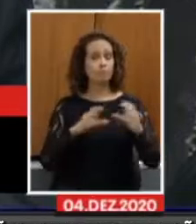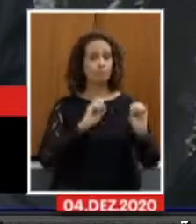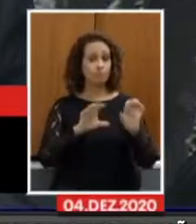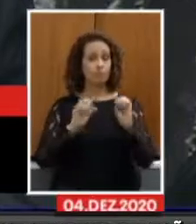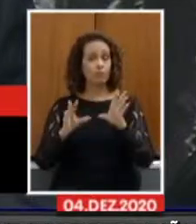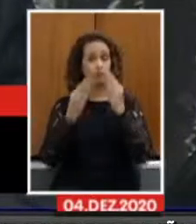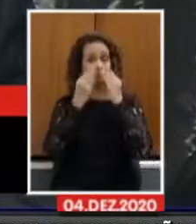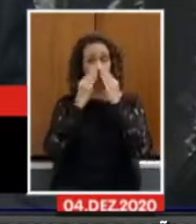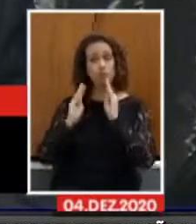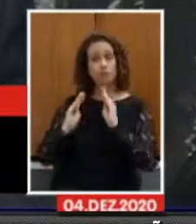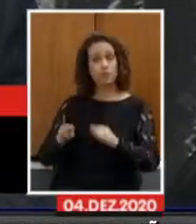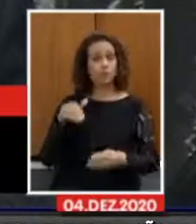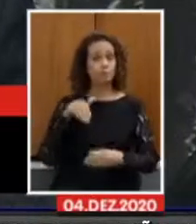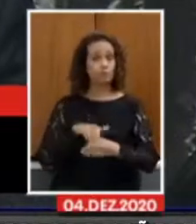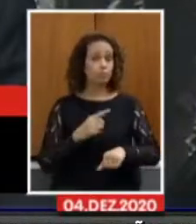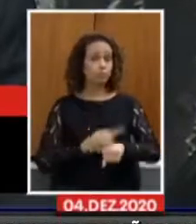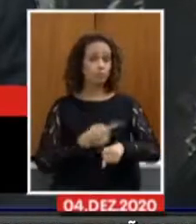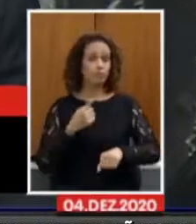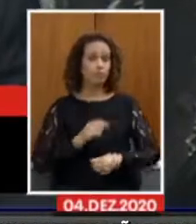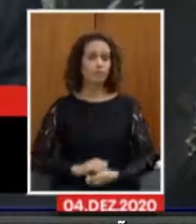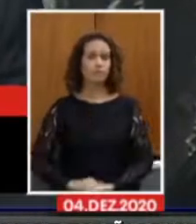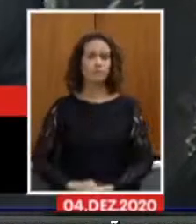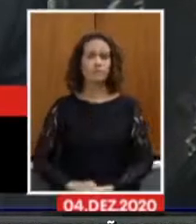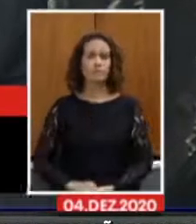rejeição. Em votação.